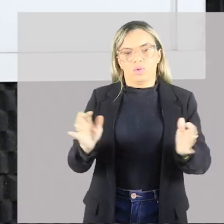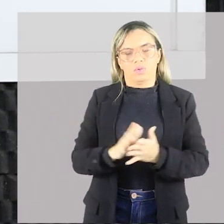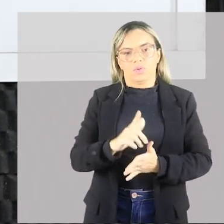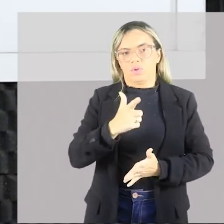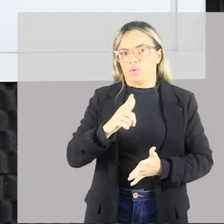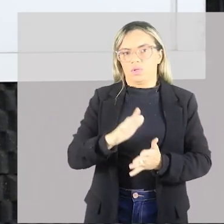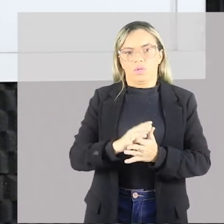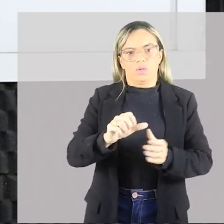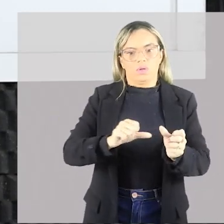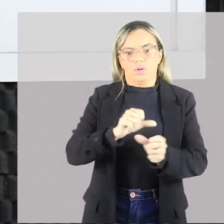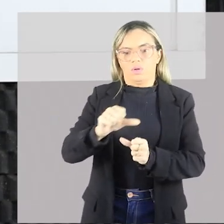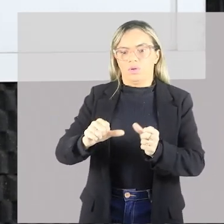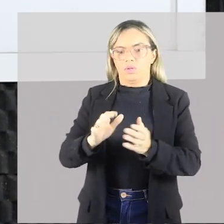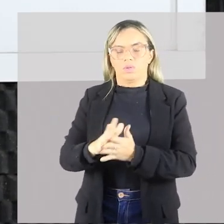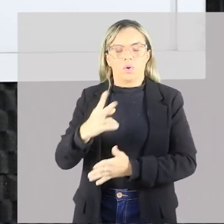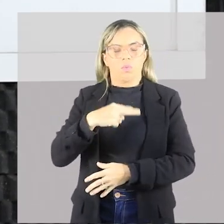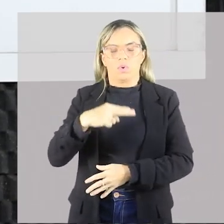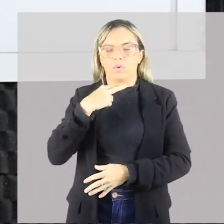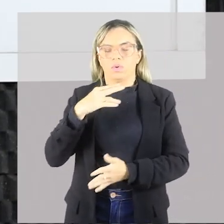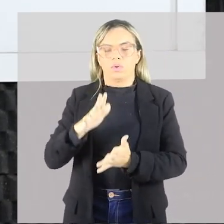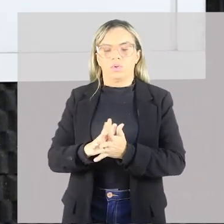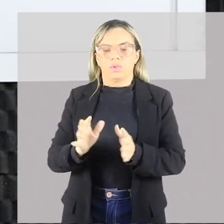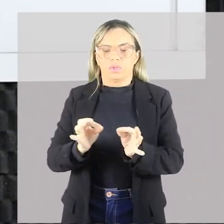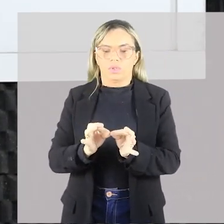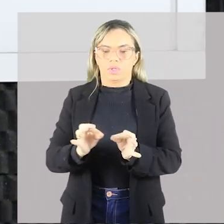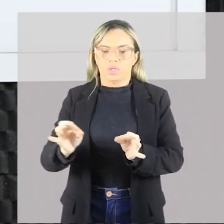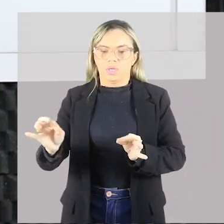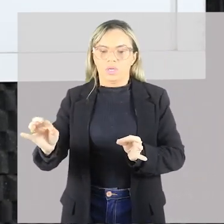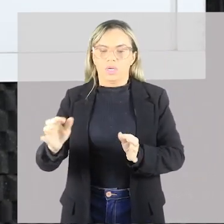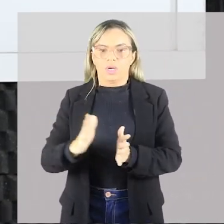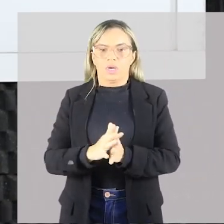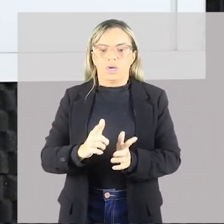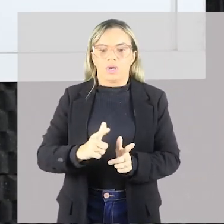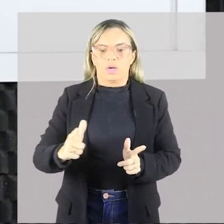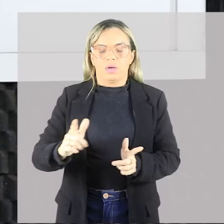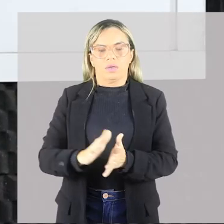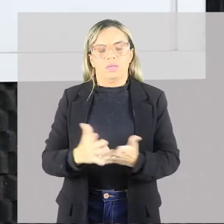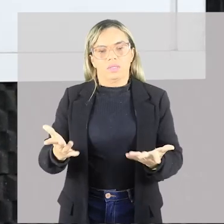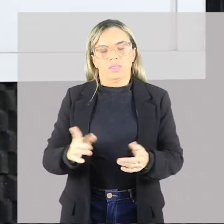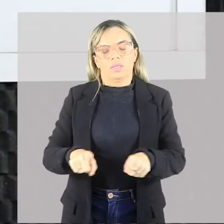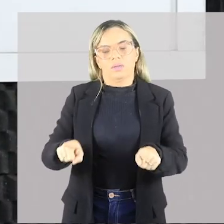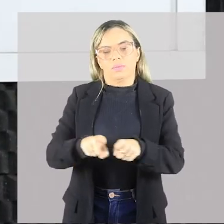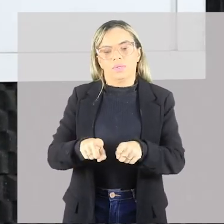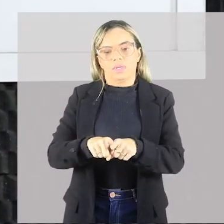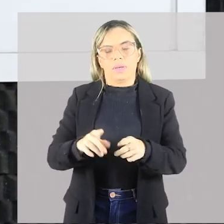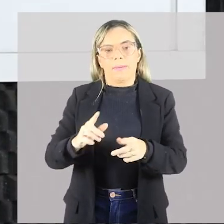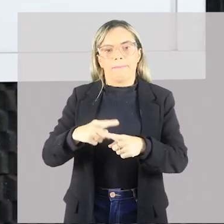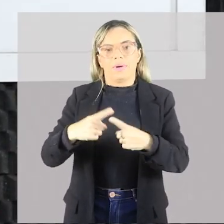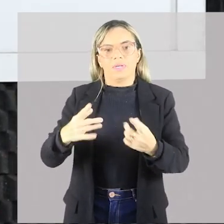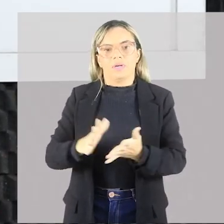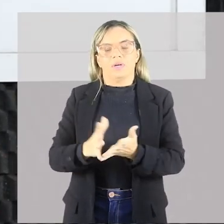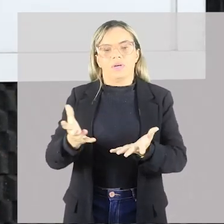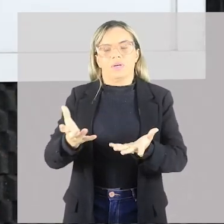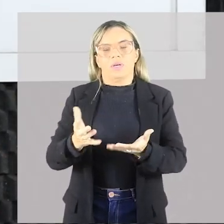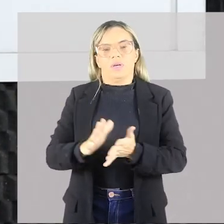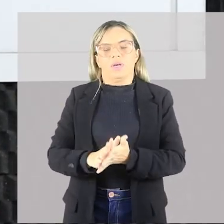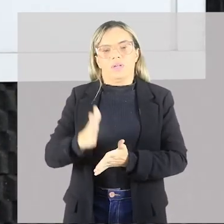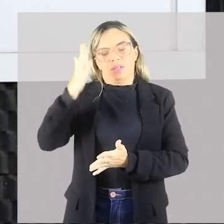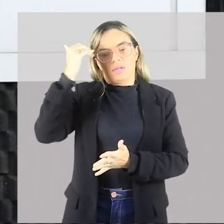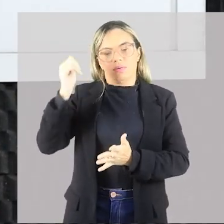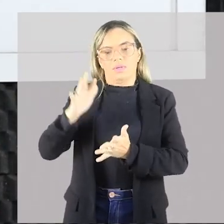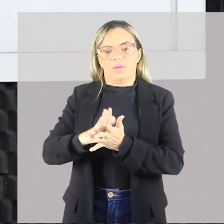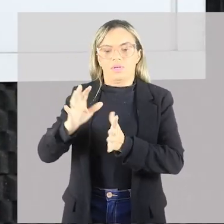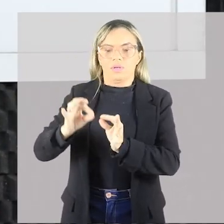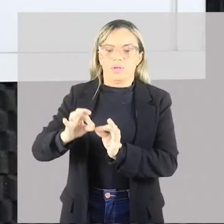altura. Ó. Qual foi a altura que gerou esse 26.400? Tá? Então, esse volume